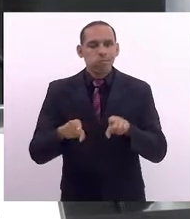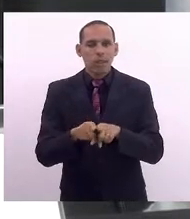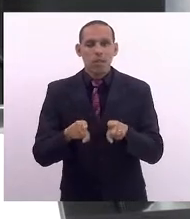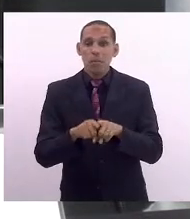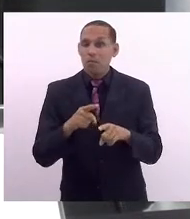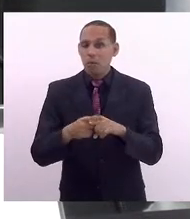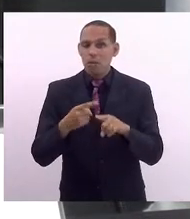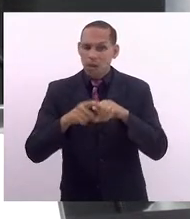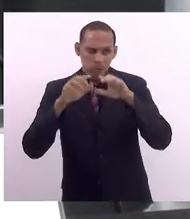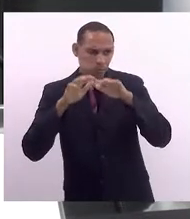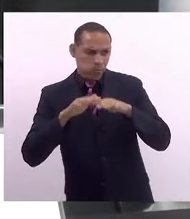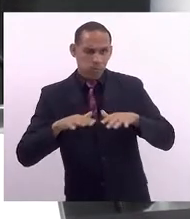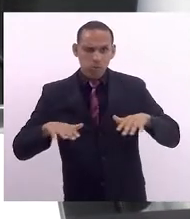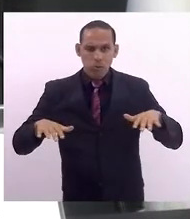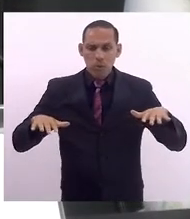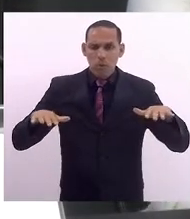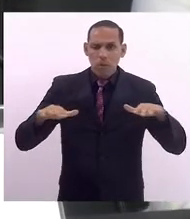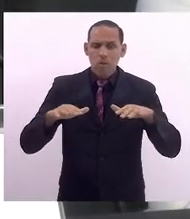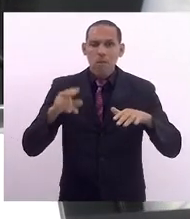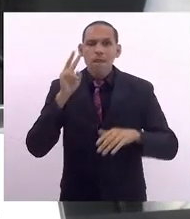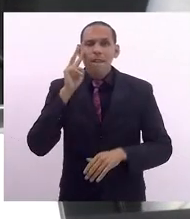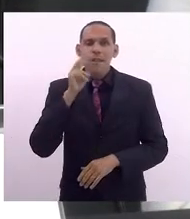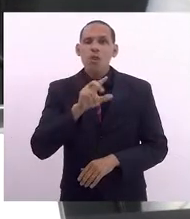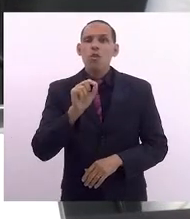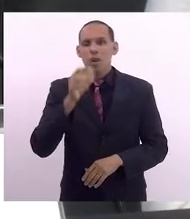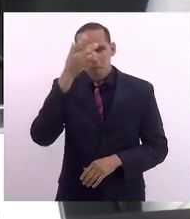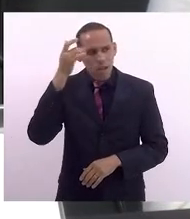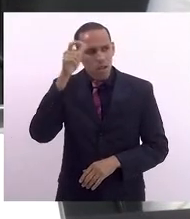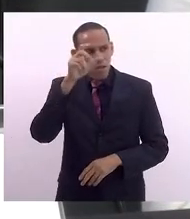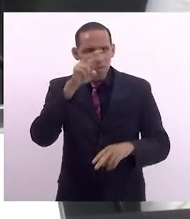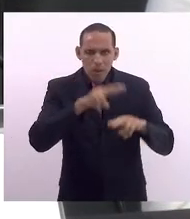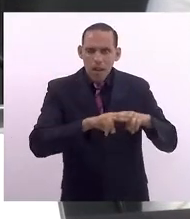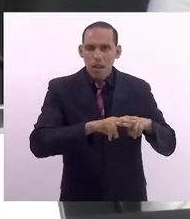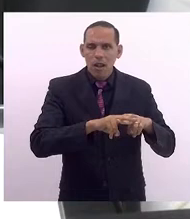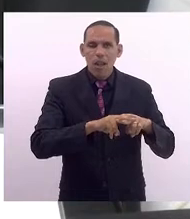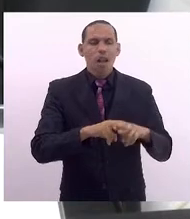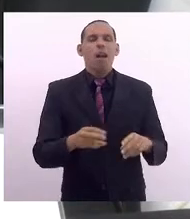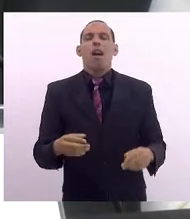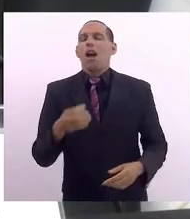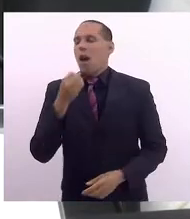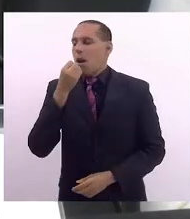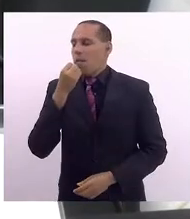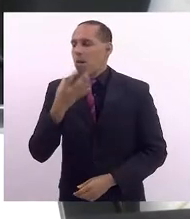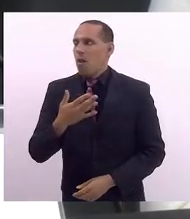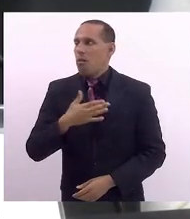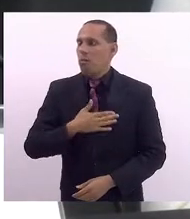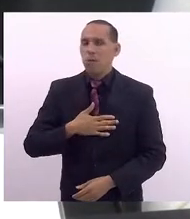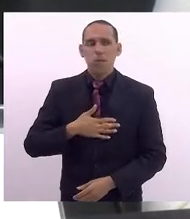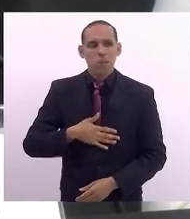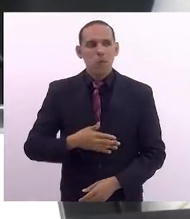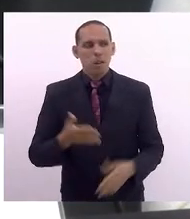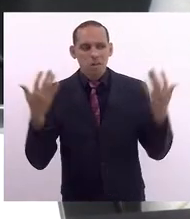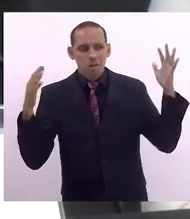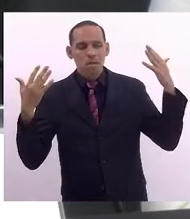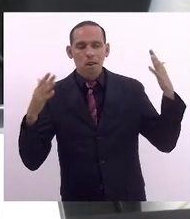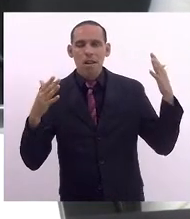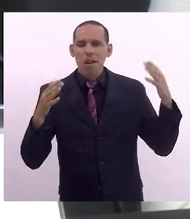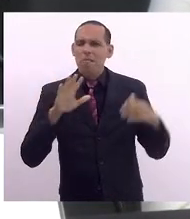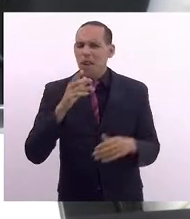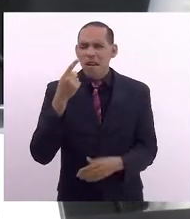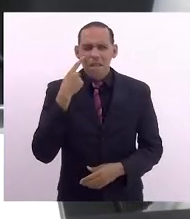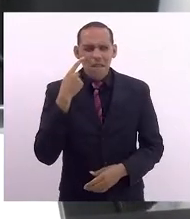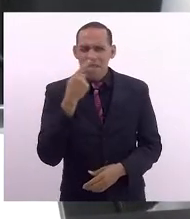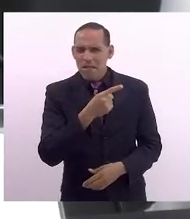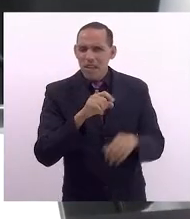mundo, quando vê alguém sendo preso, acaba comemorando a prisão de uma pessoa. E quem conhece o sistema prisional